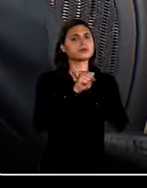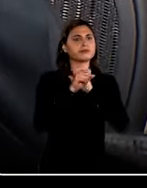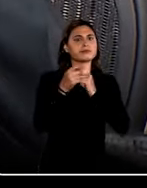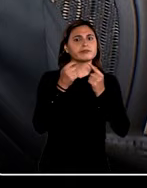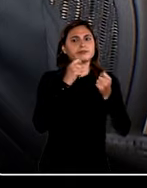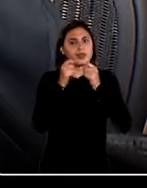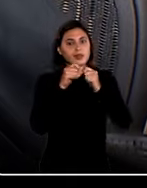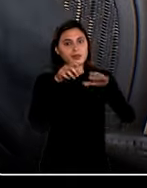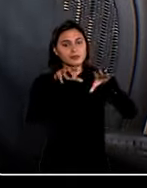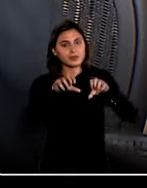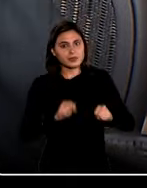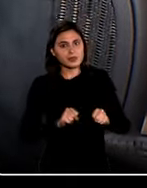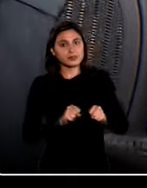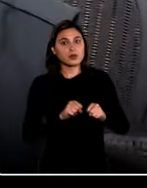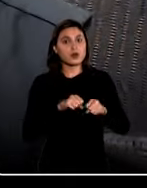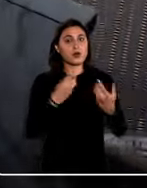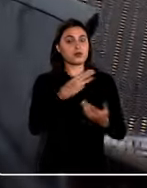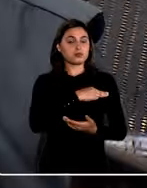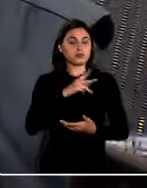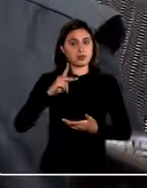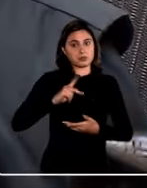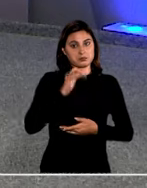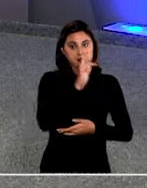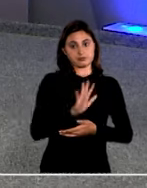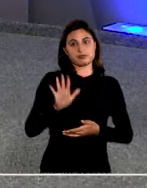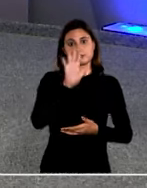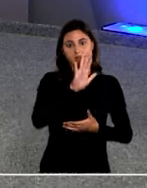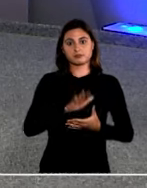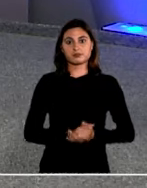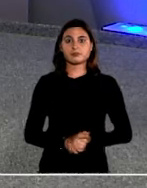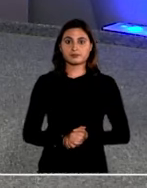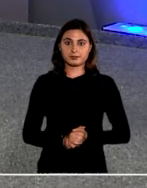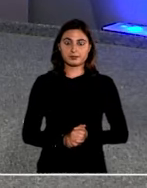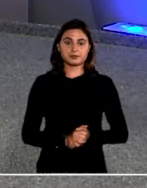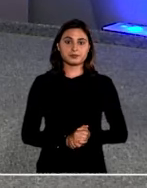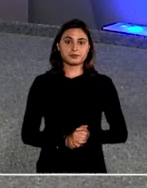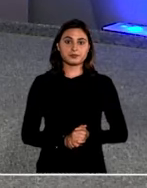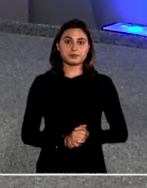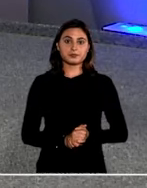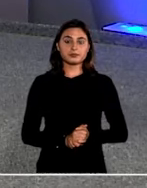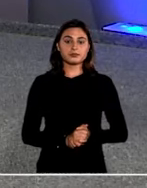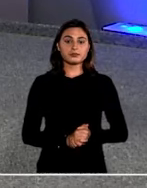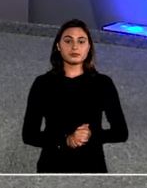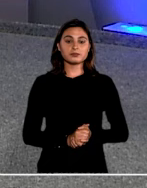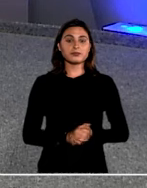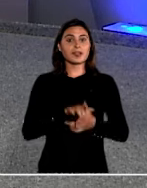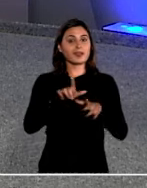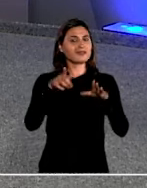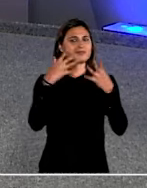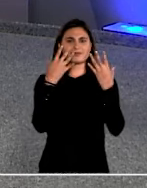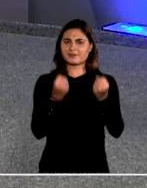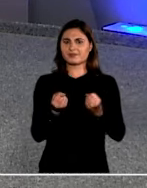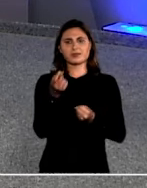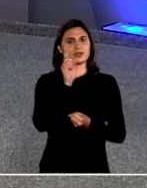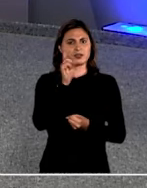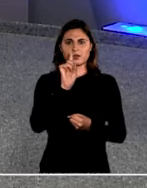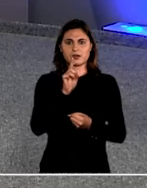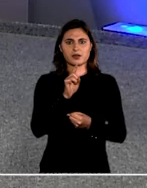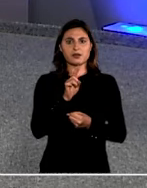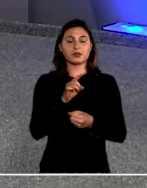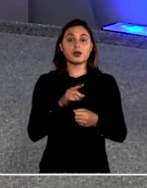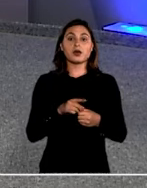manifestação tanto da Defesa quanto do Ministério Público Federal além de negar o